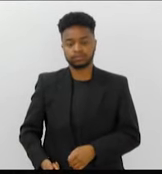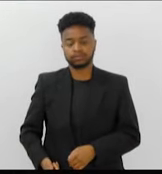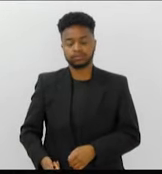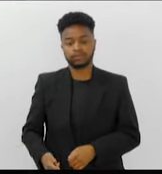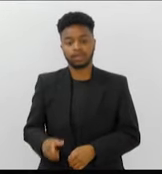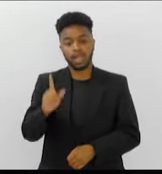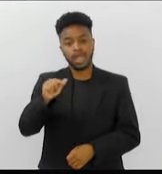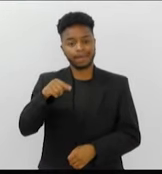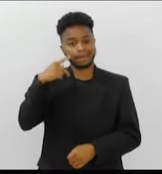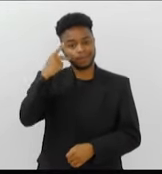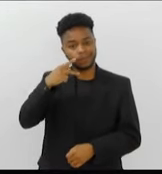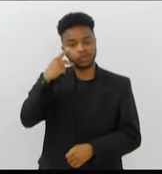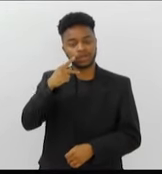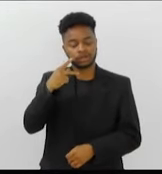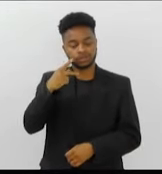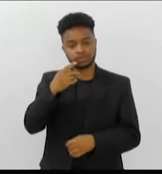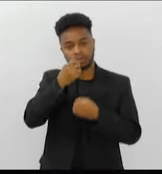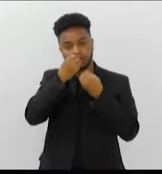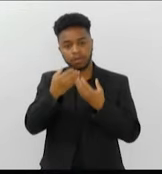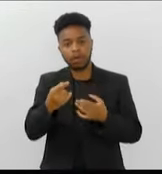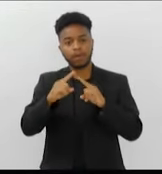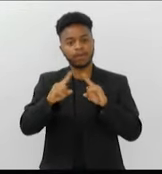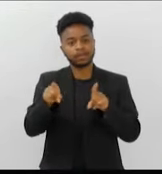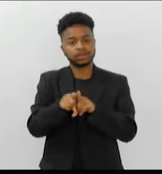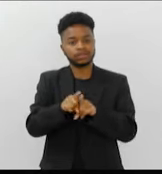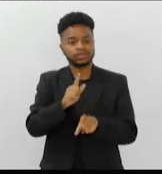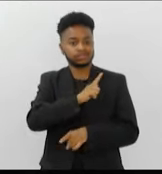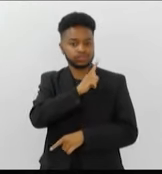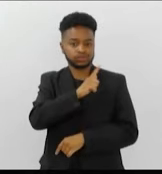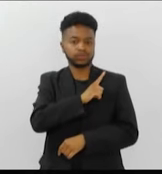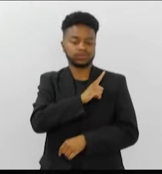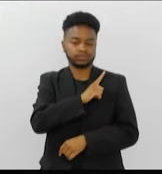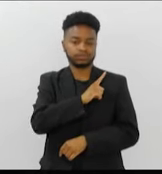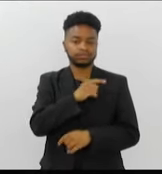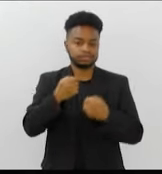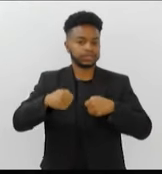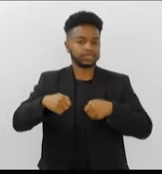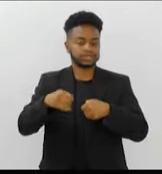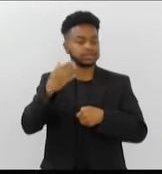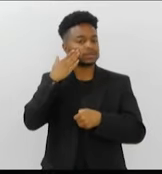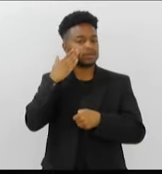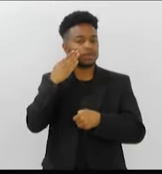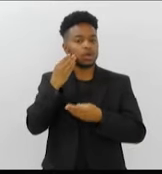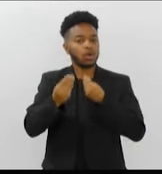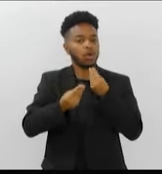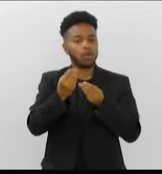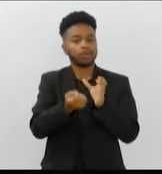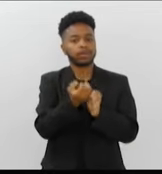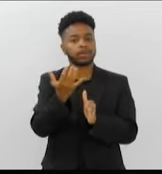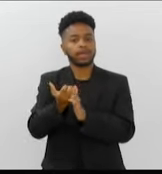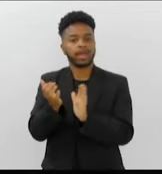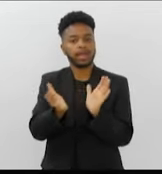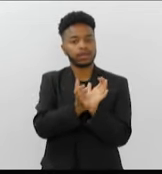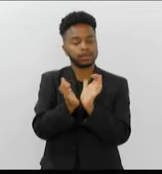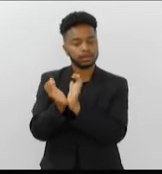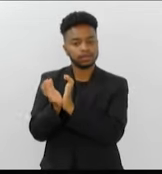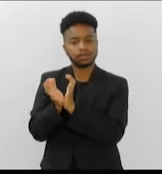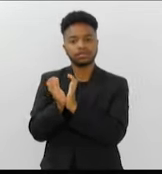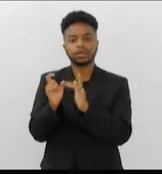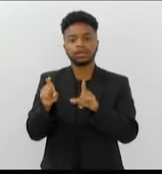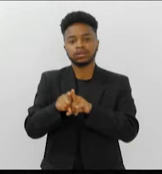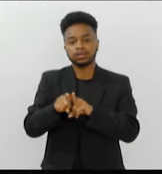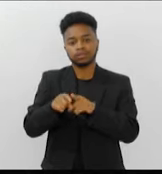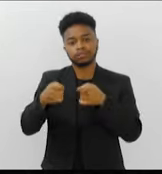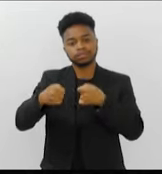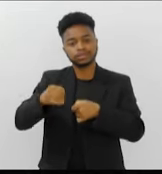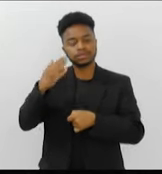ser políticos, sejam gestores, saibam constituir equipes e